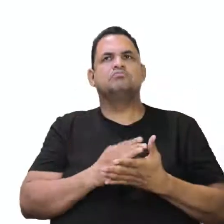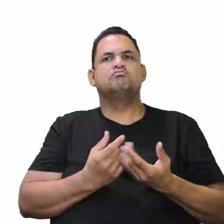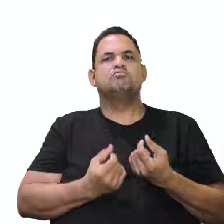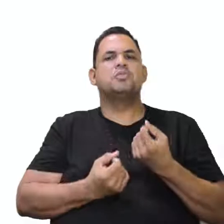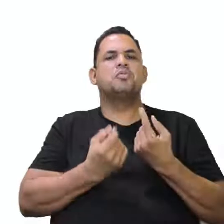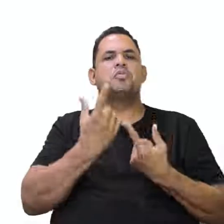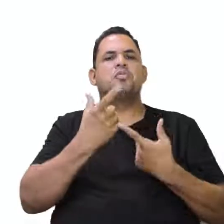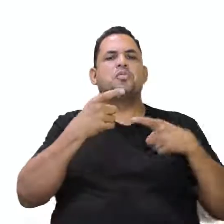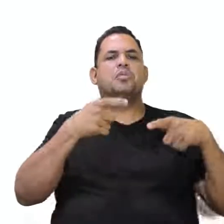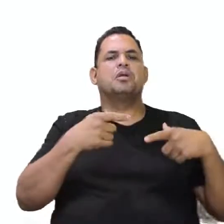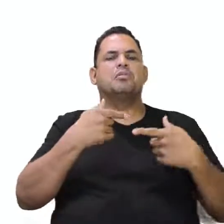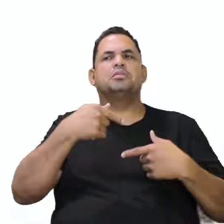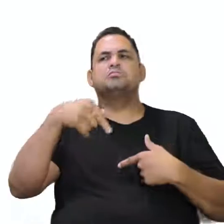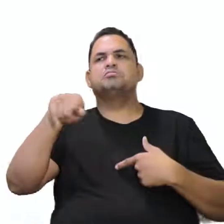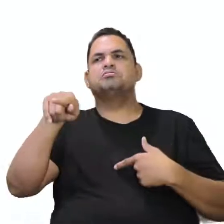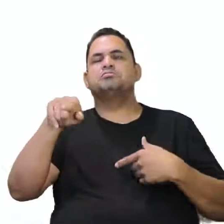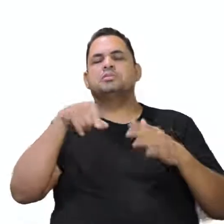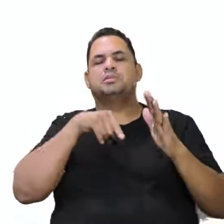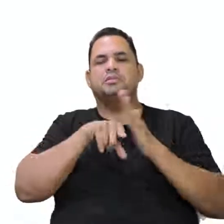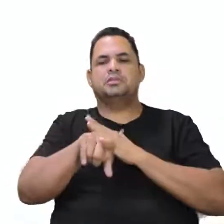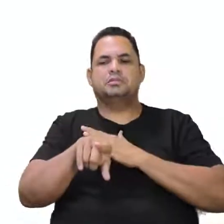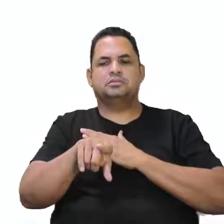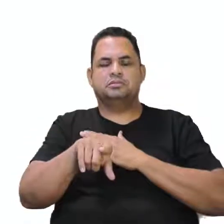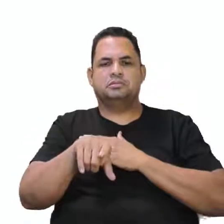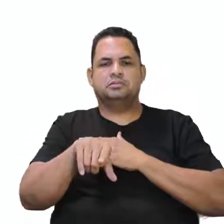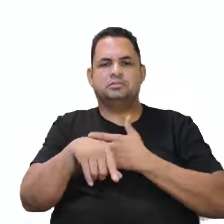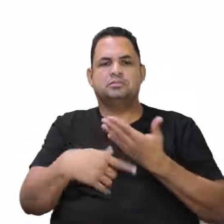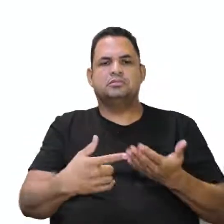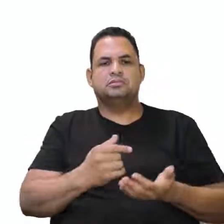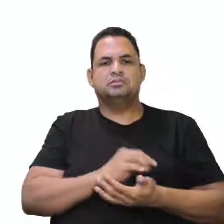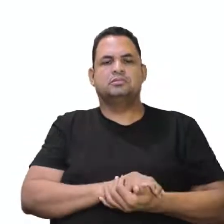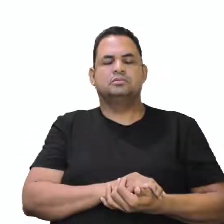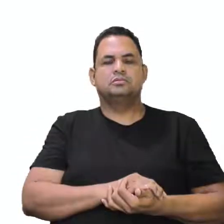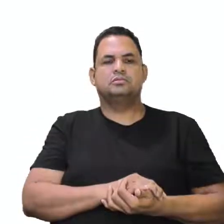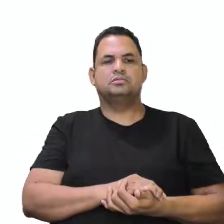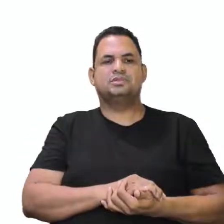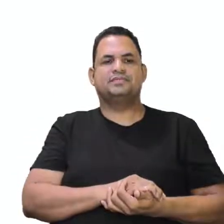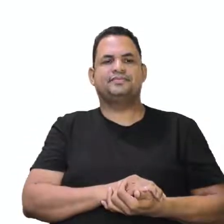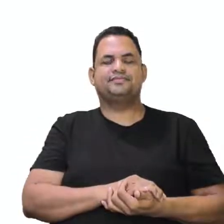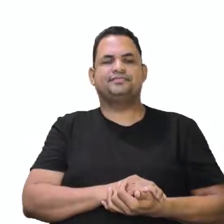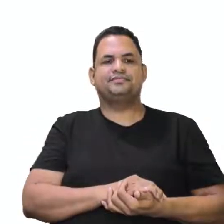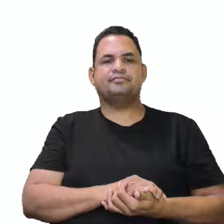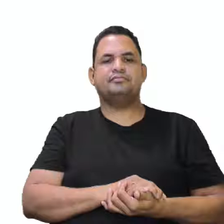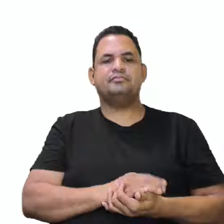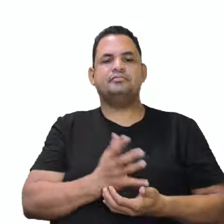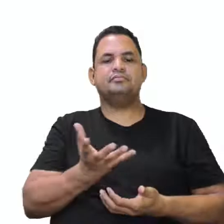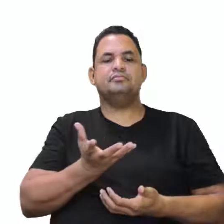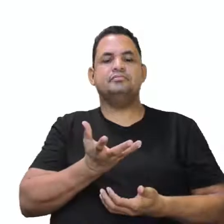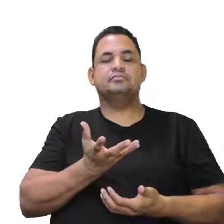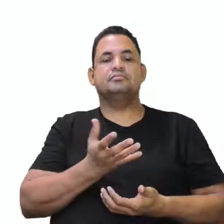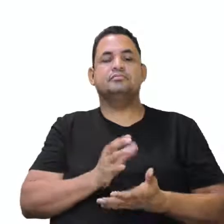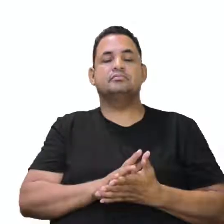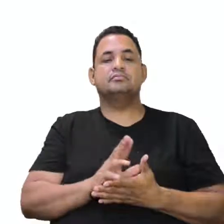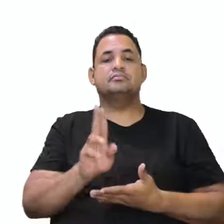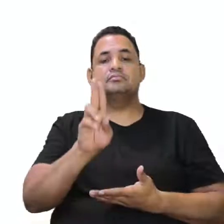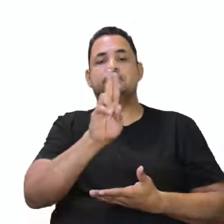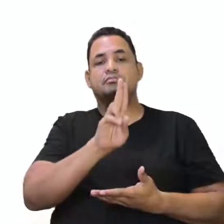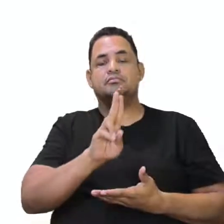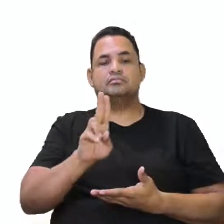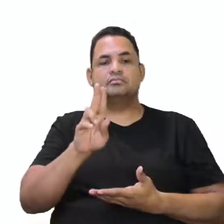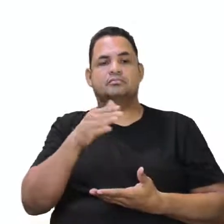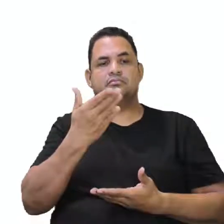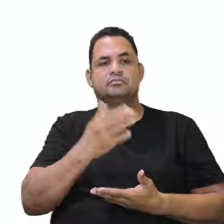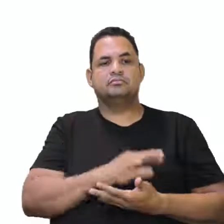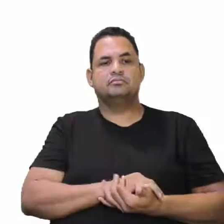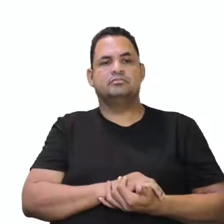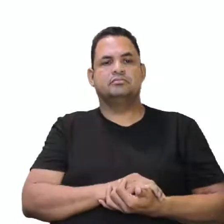para se ir? É uma pergunta, certo? É uma pergunta e eu quero saber qual que eu vou usar